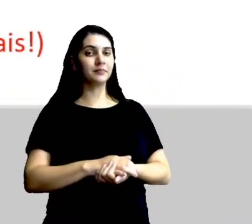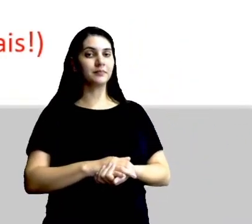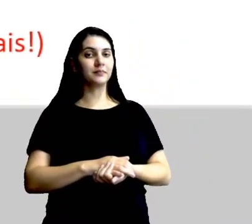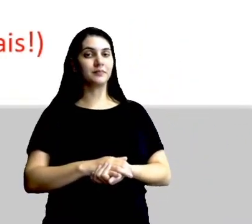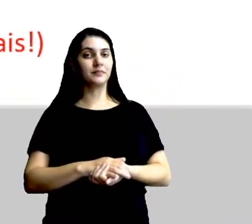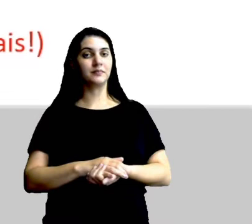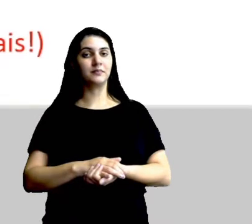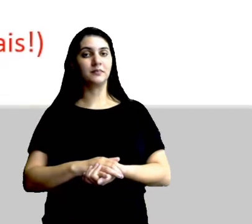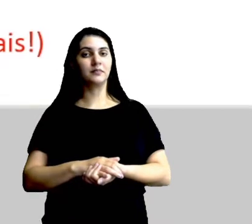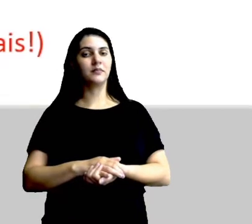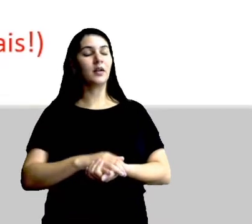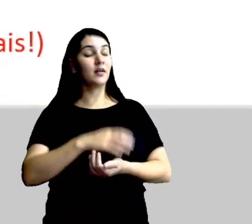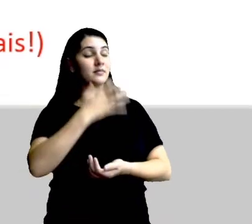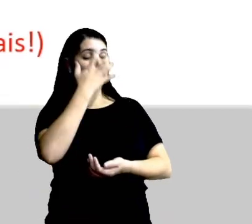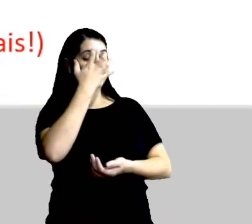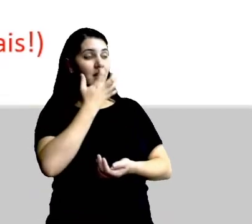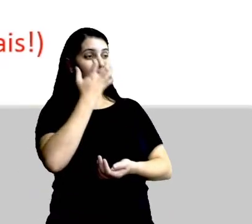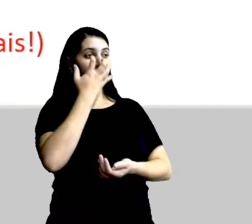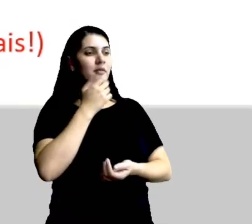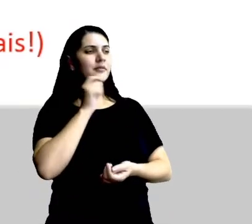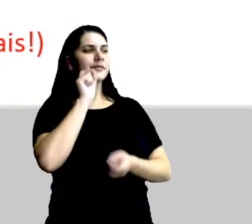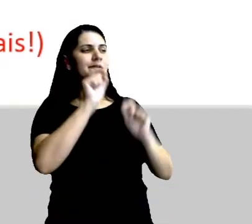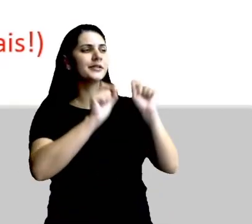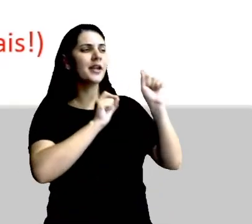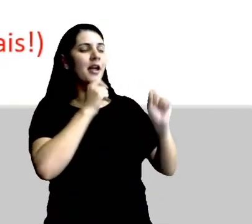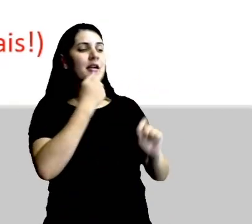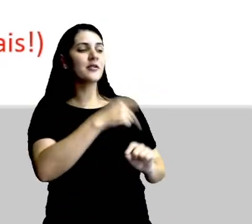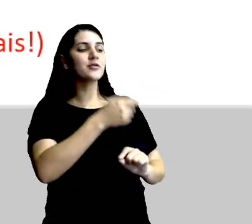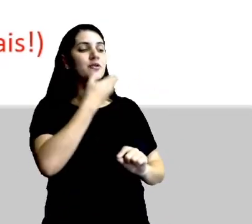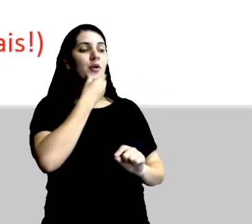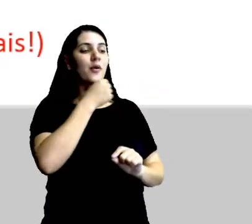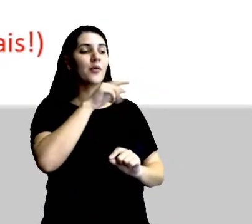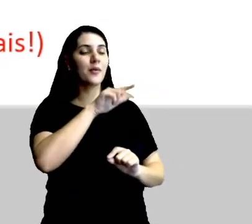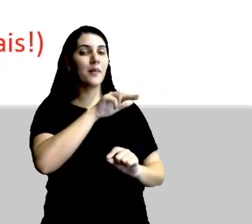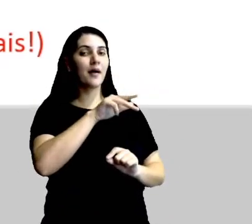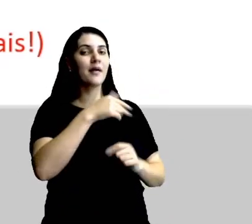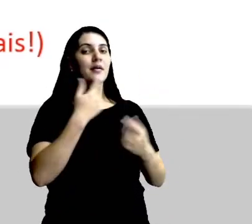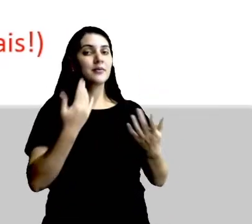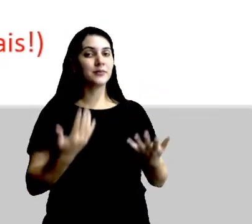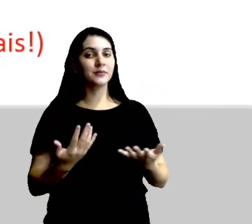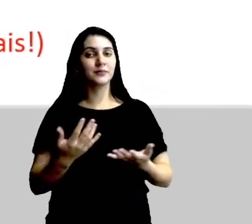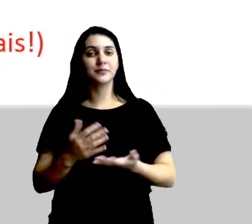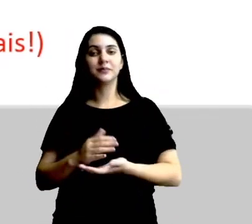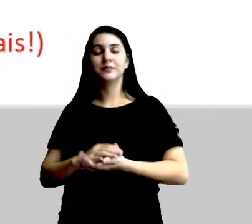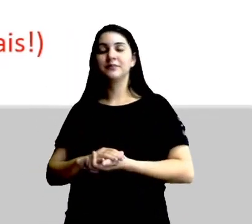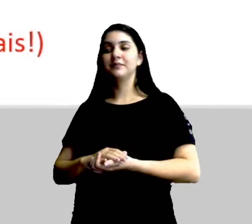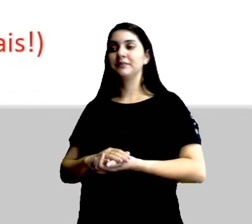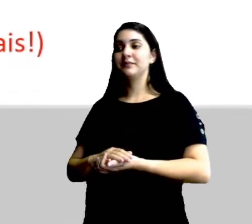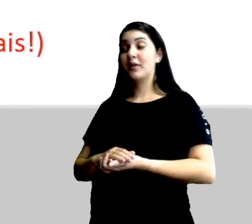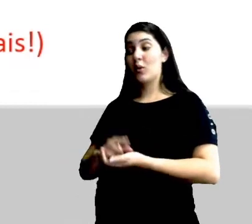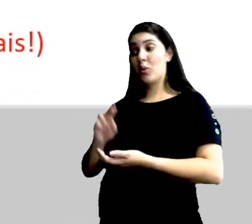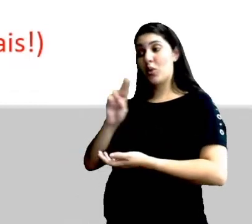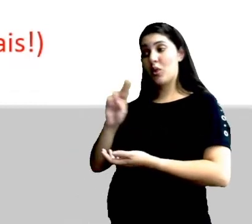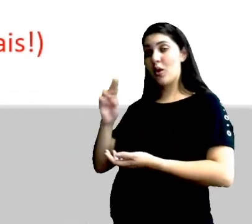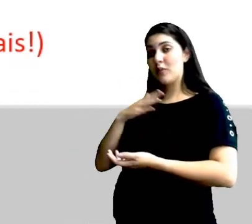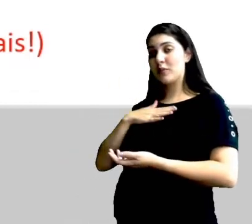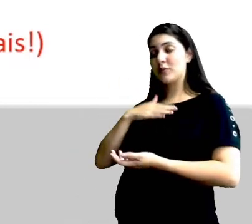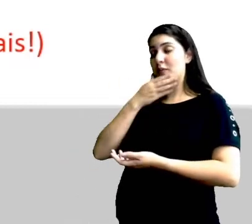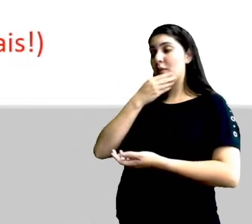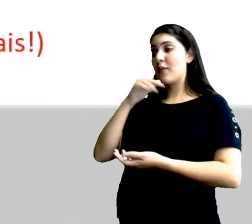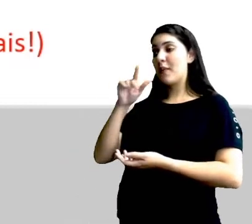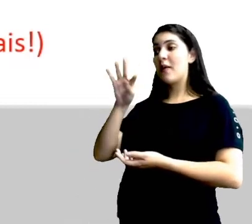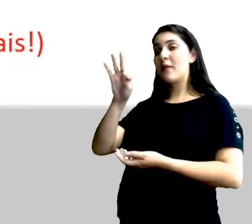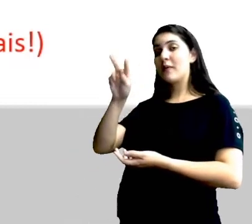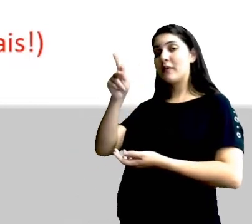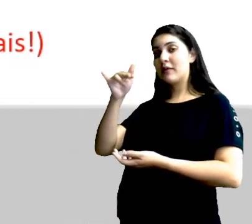Who is your brother? Ou seja, sério? Quem é seu irmão? My brother's name is Tiago. O nome do meu irmão